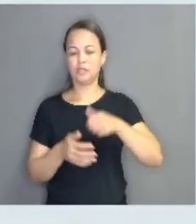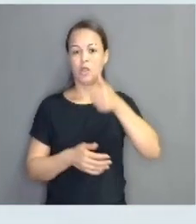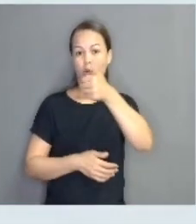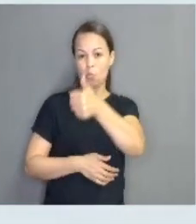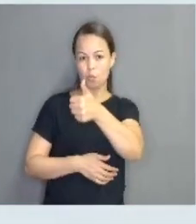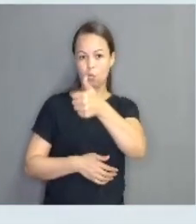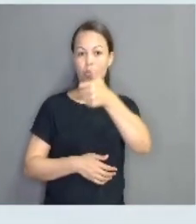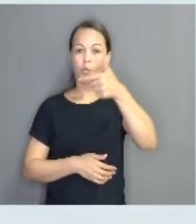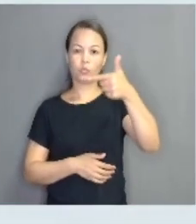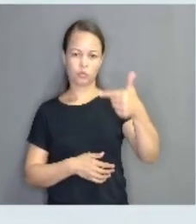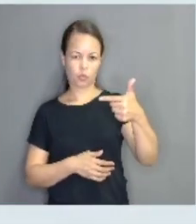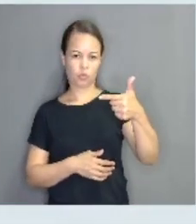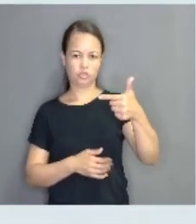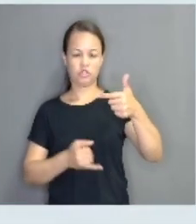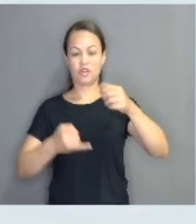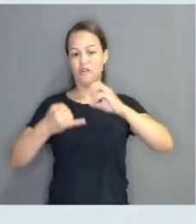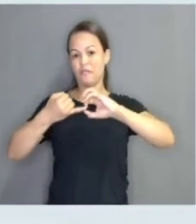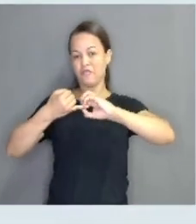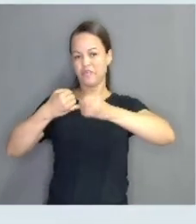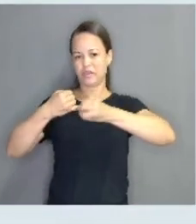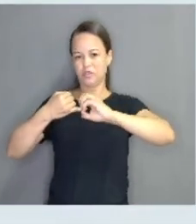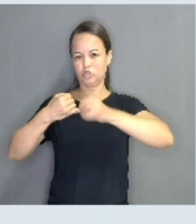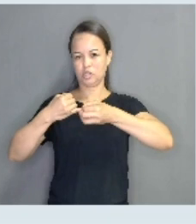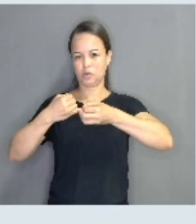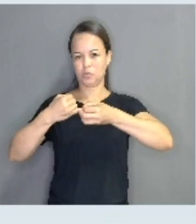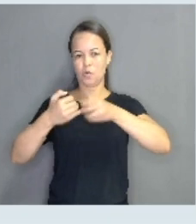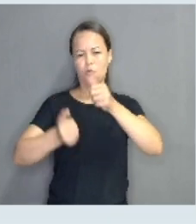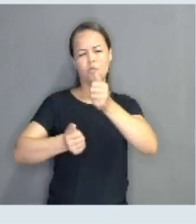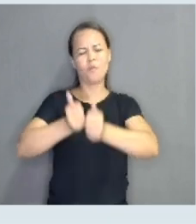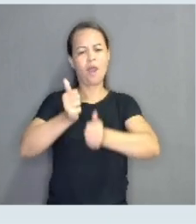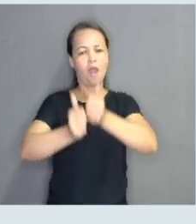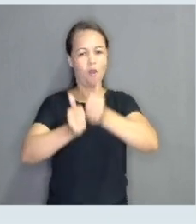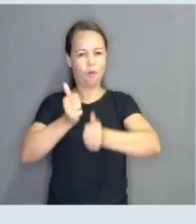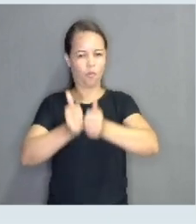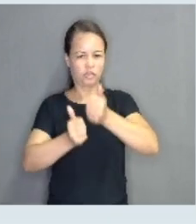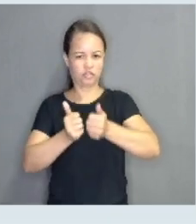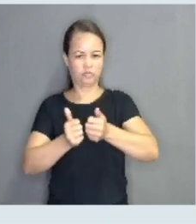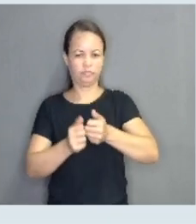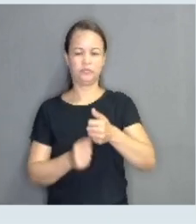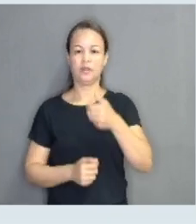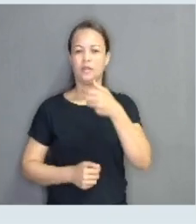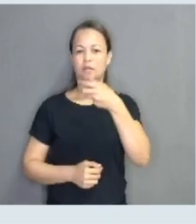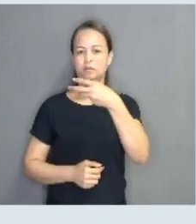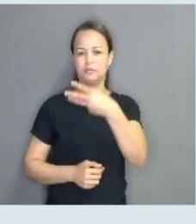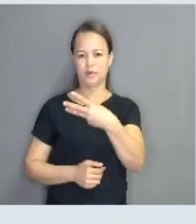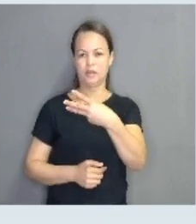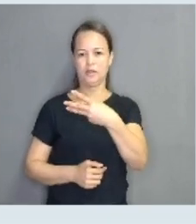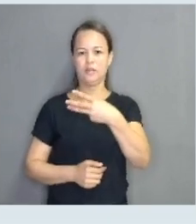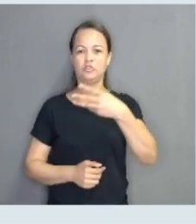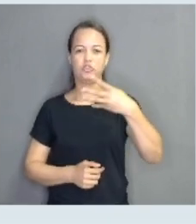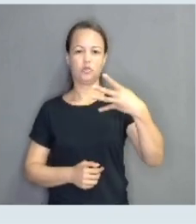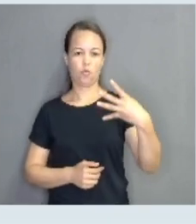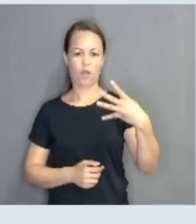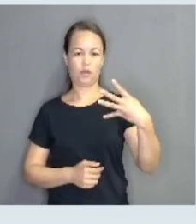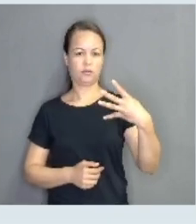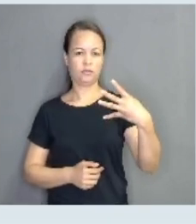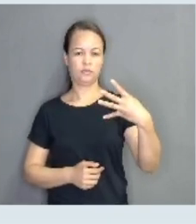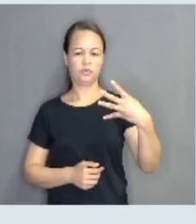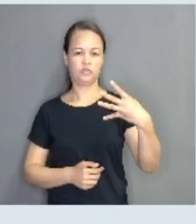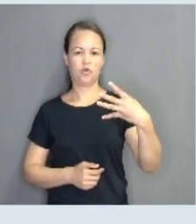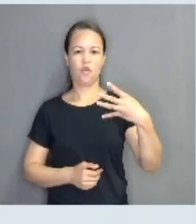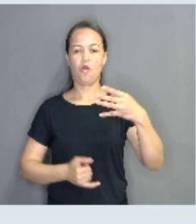1, 2, feijão com arroz. 3,